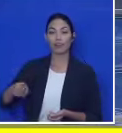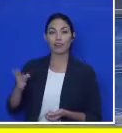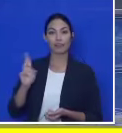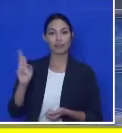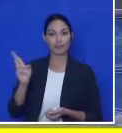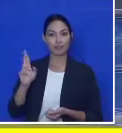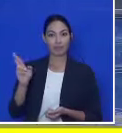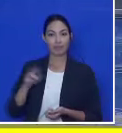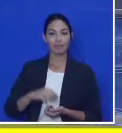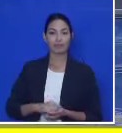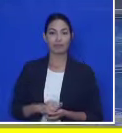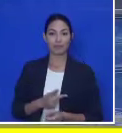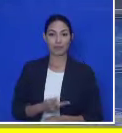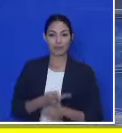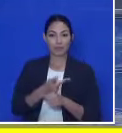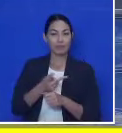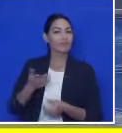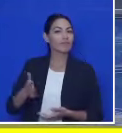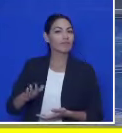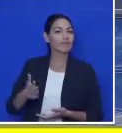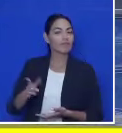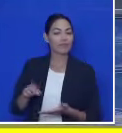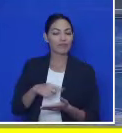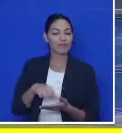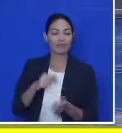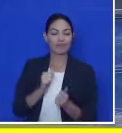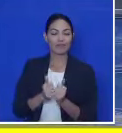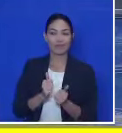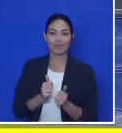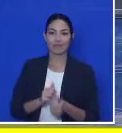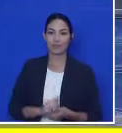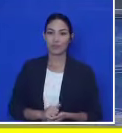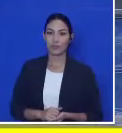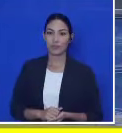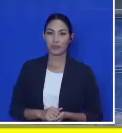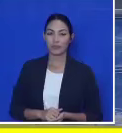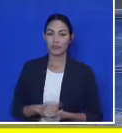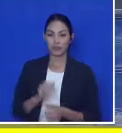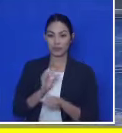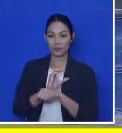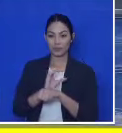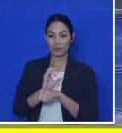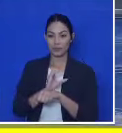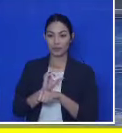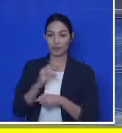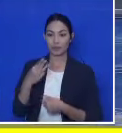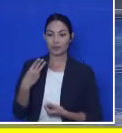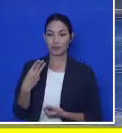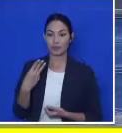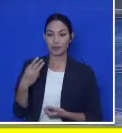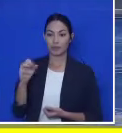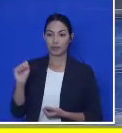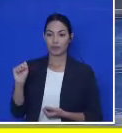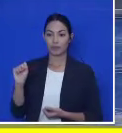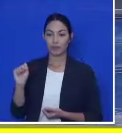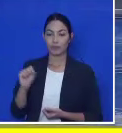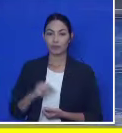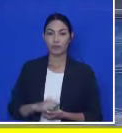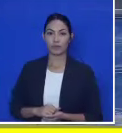reais é o prêmio estimado na Time Mania hoje. Bola cinza, número 38.